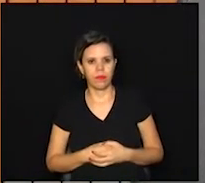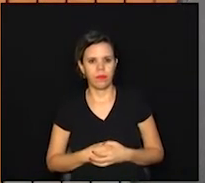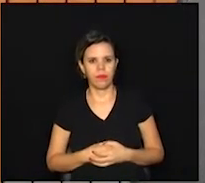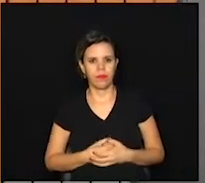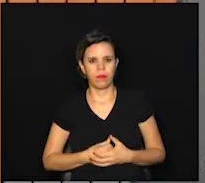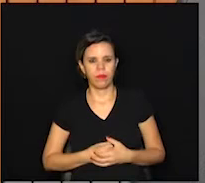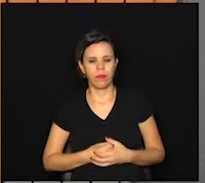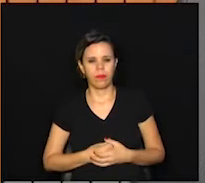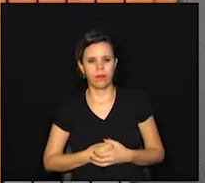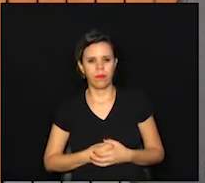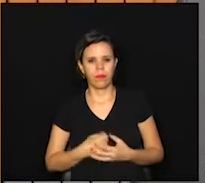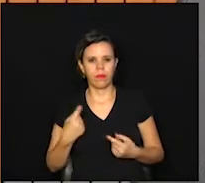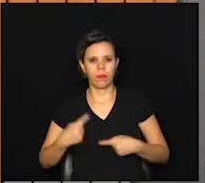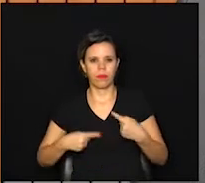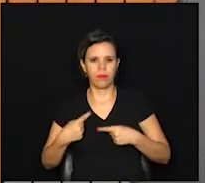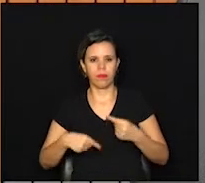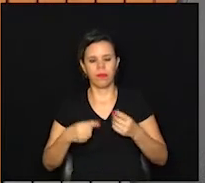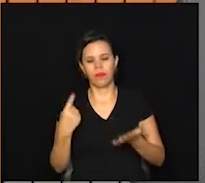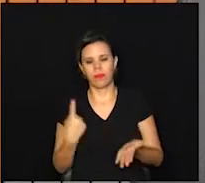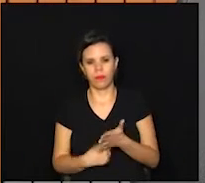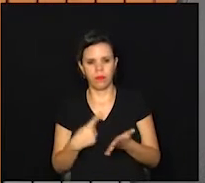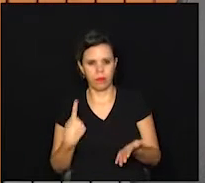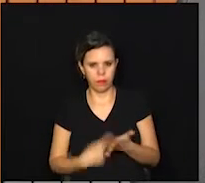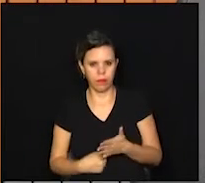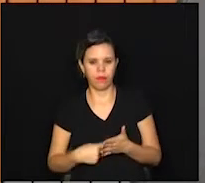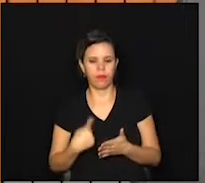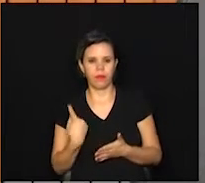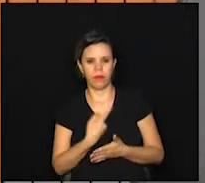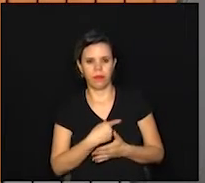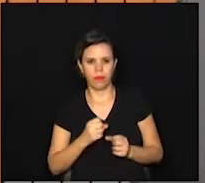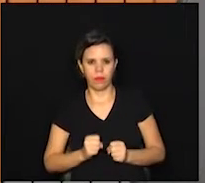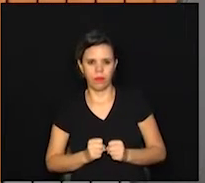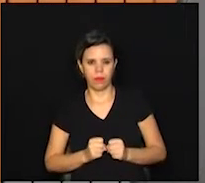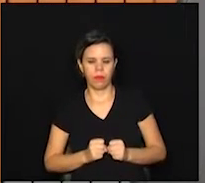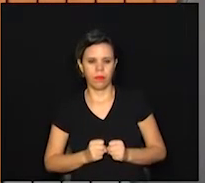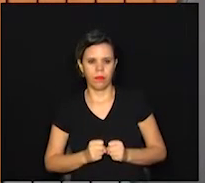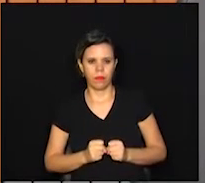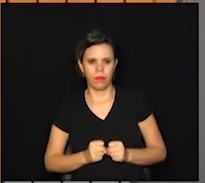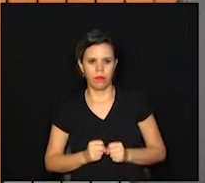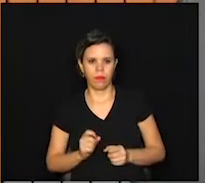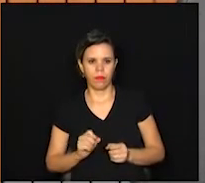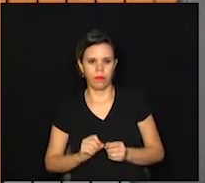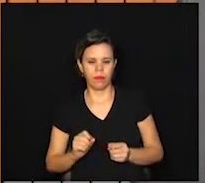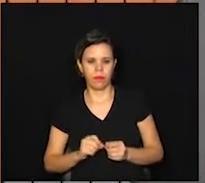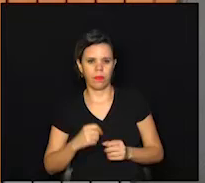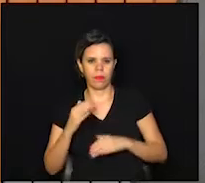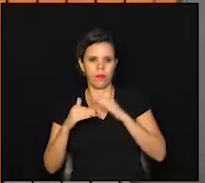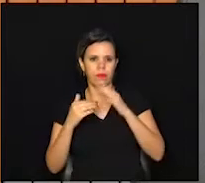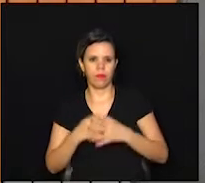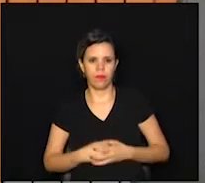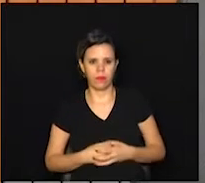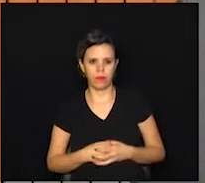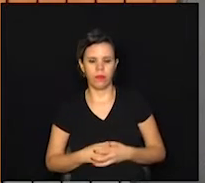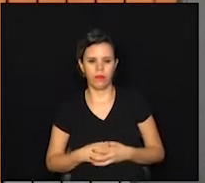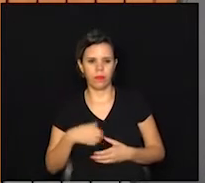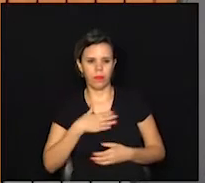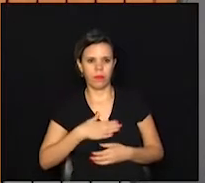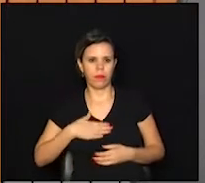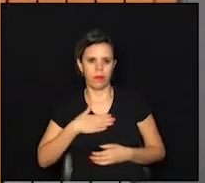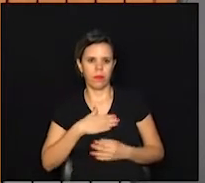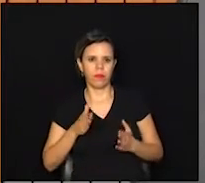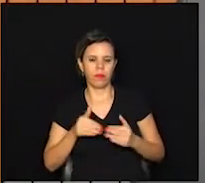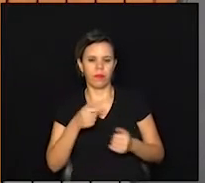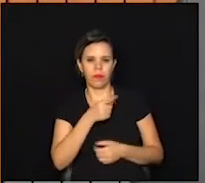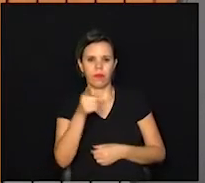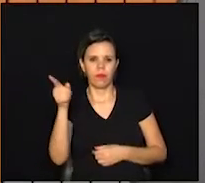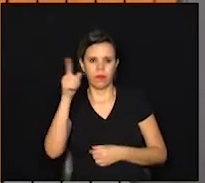de um calendário de debates para a gente poder fazer essa construção. E gostaria de pedir que vocês, as